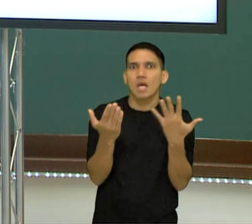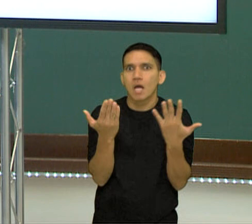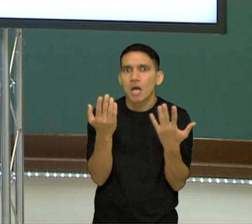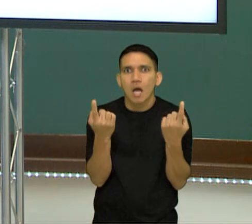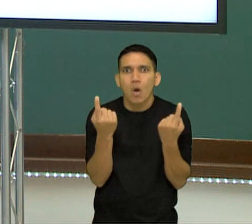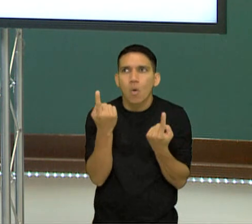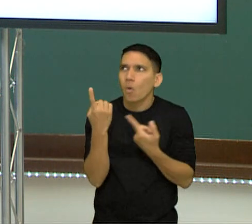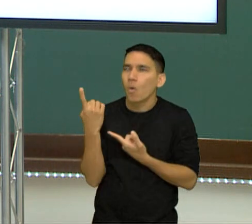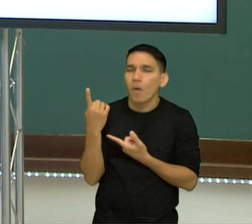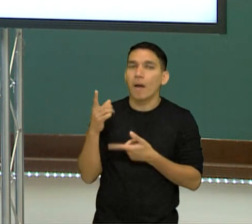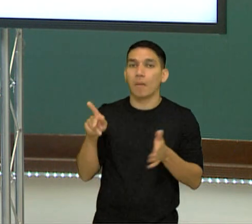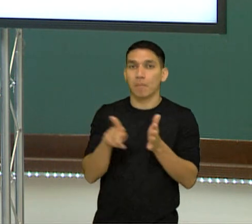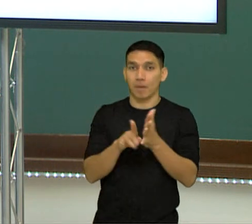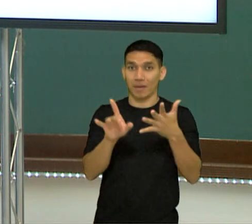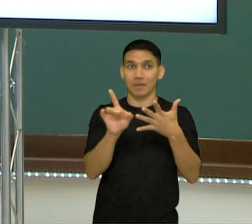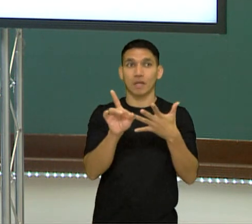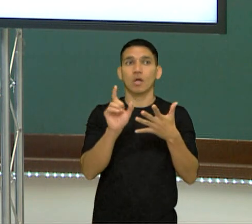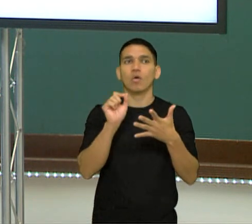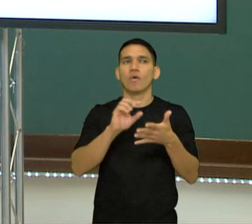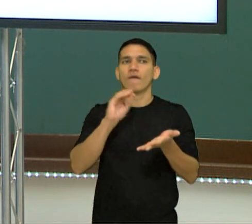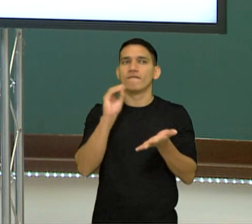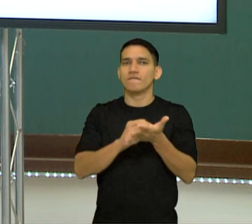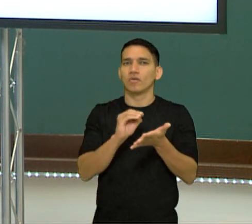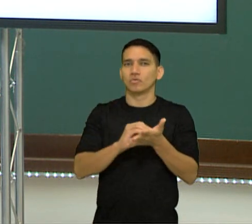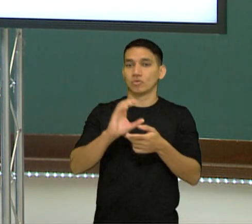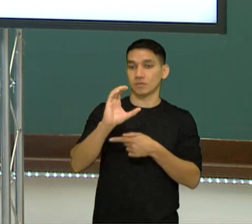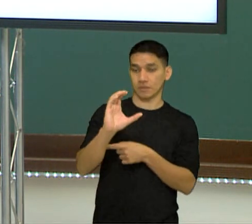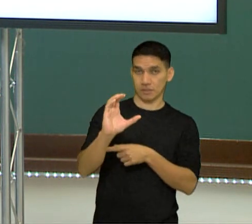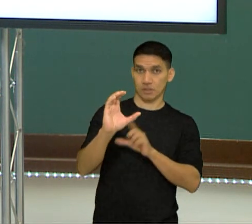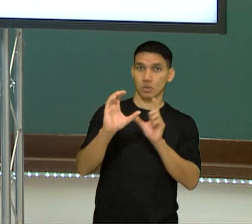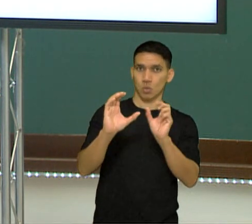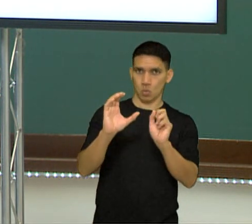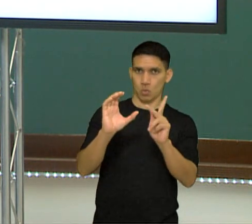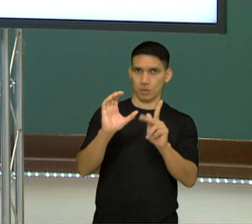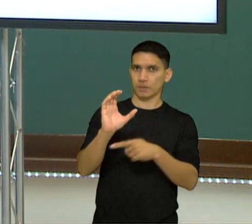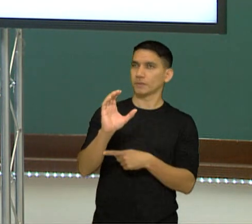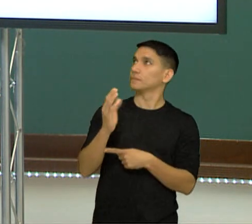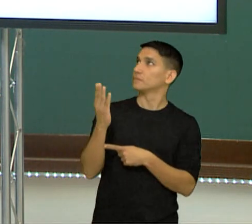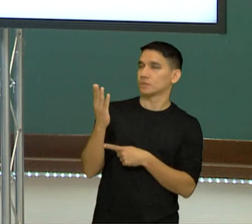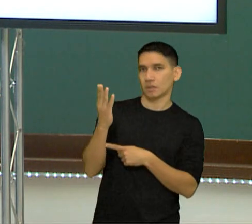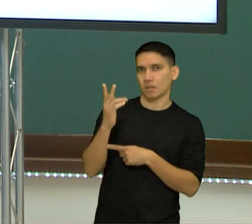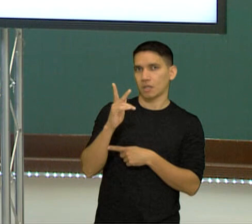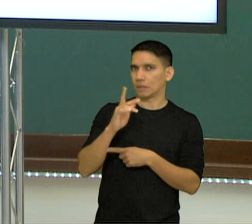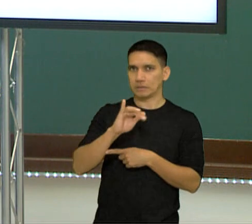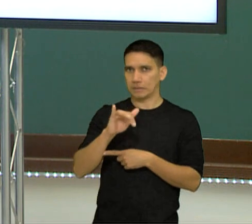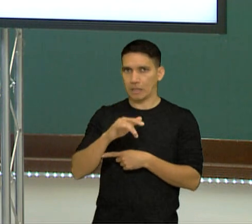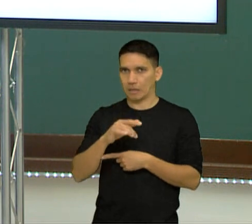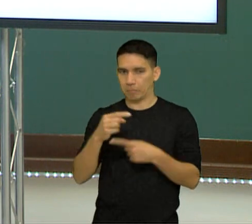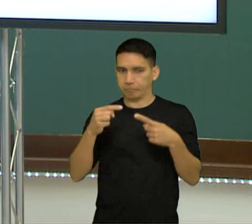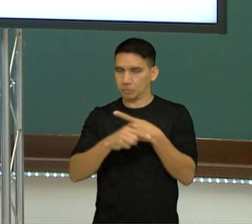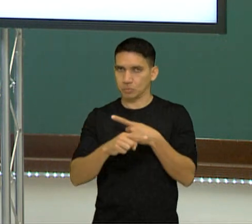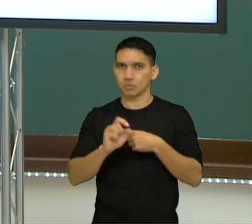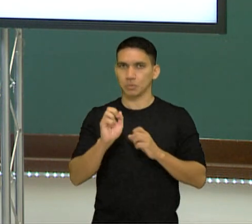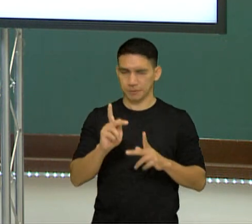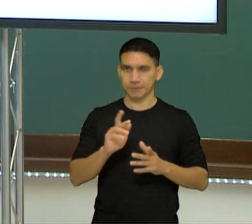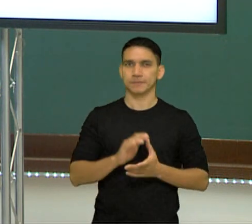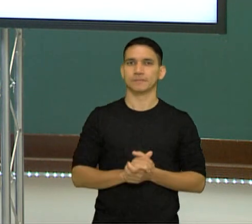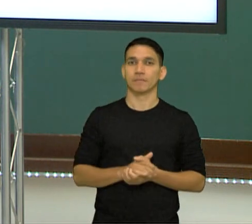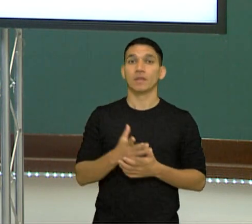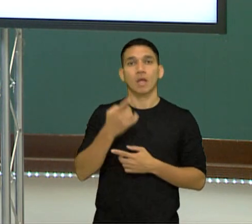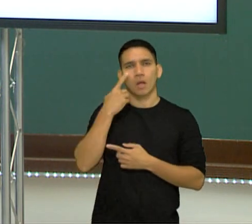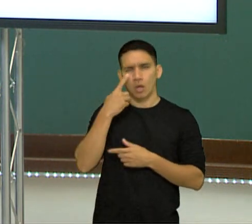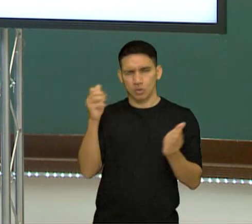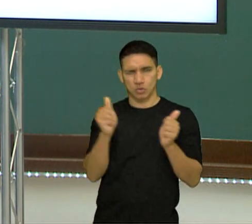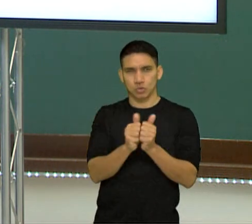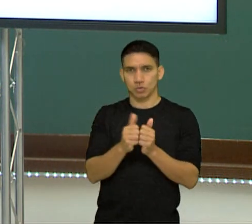aqui na letra de faltou se tá sendo a nossa conta não dá certo Ah tá bom